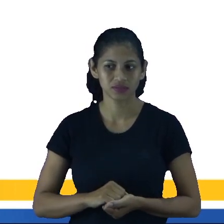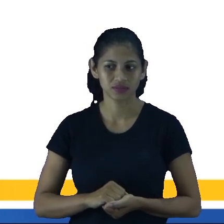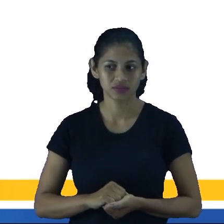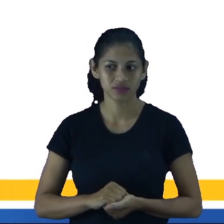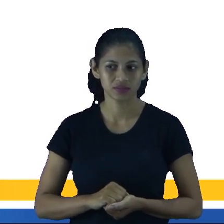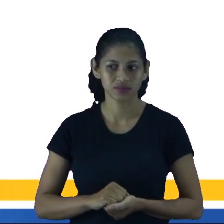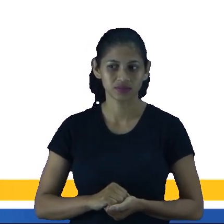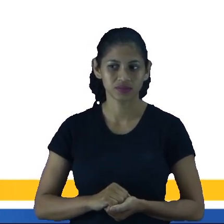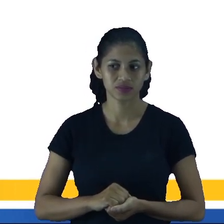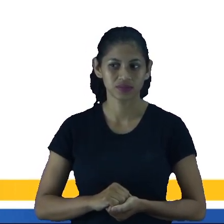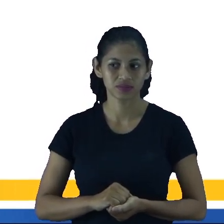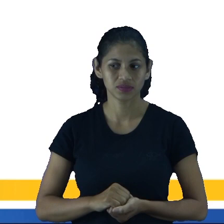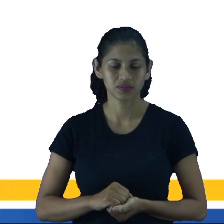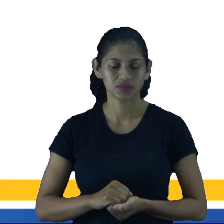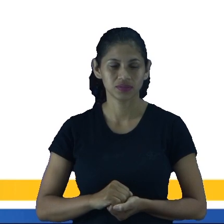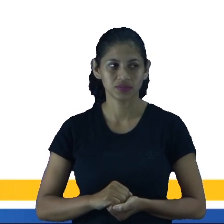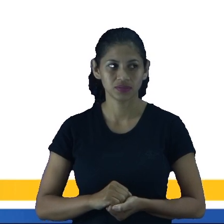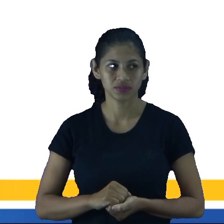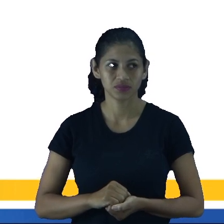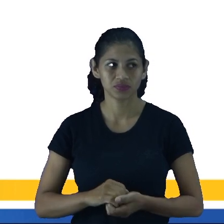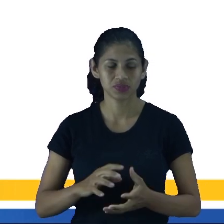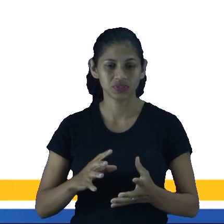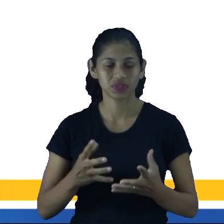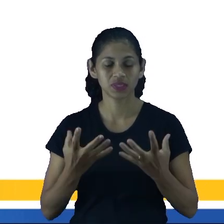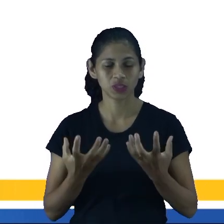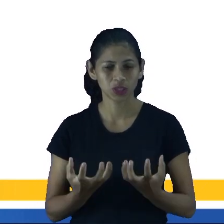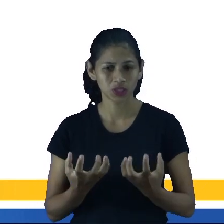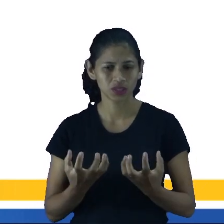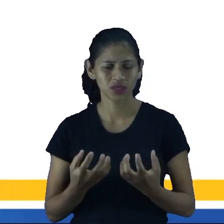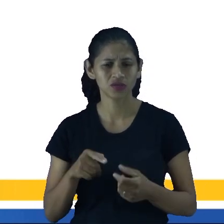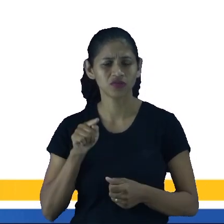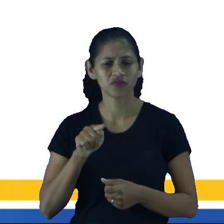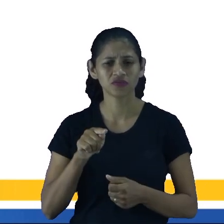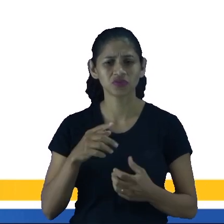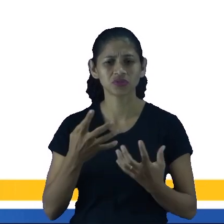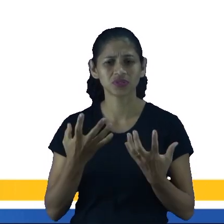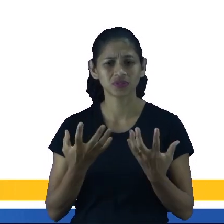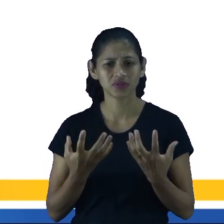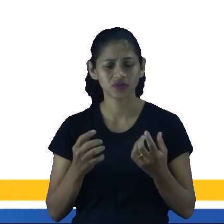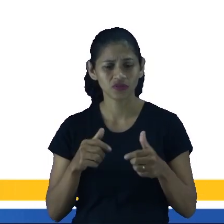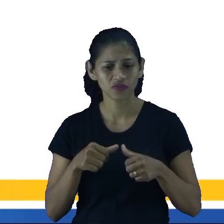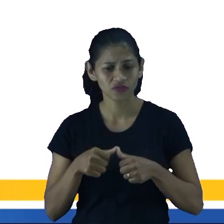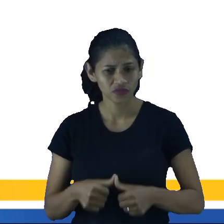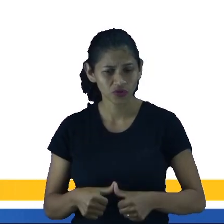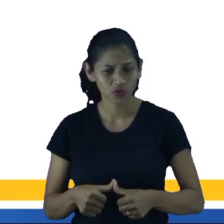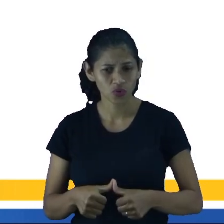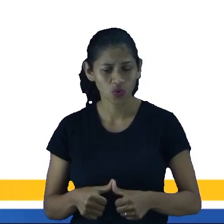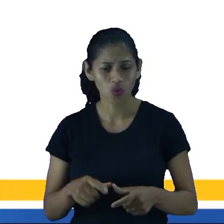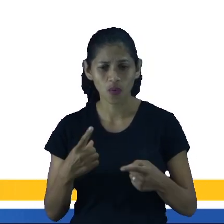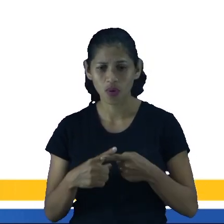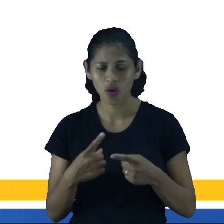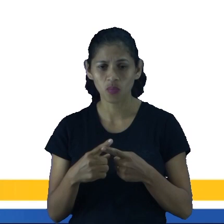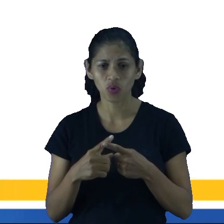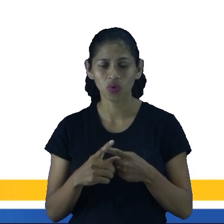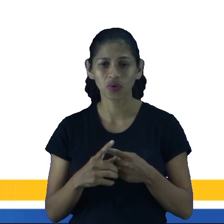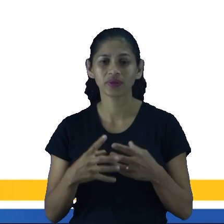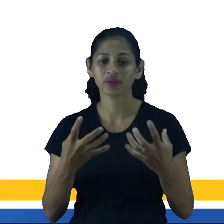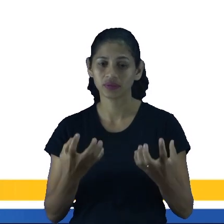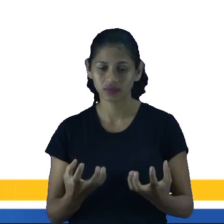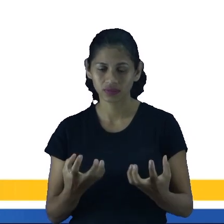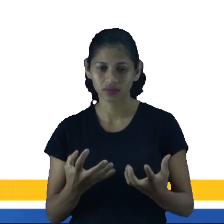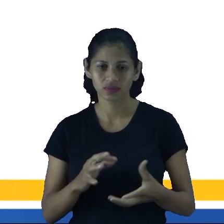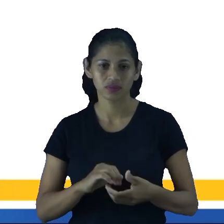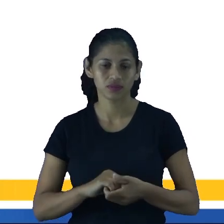A muito gosto, ou seja, você quis, né? Você ficou porque gostou, ficou porque quis.